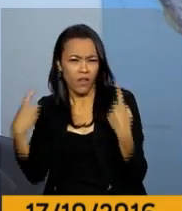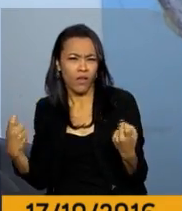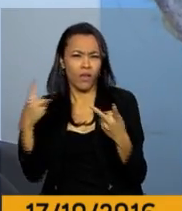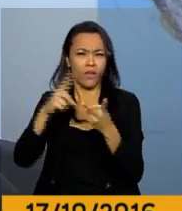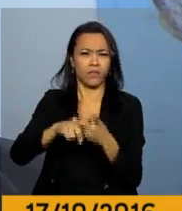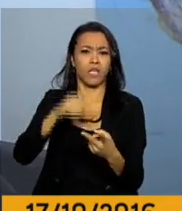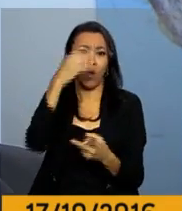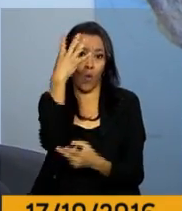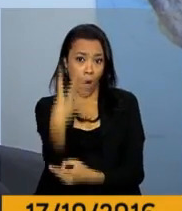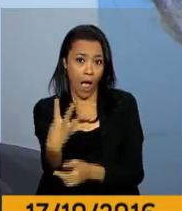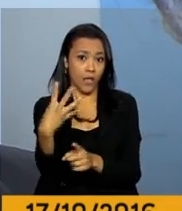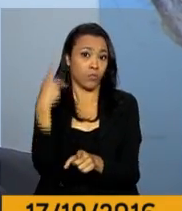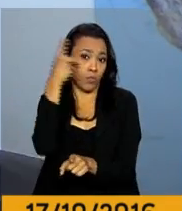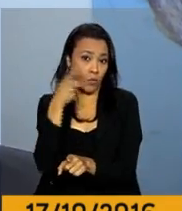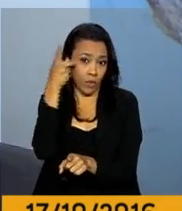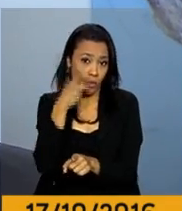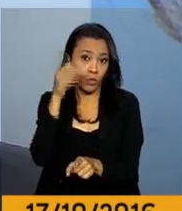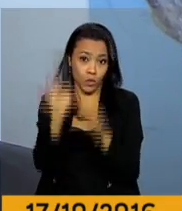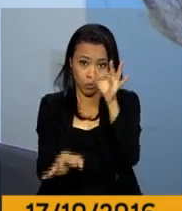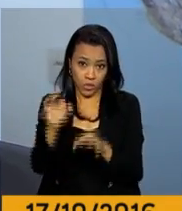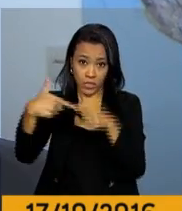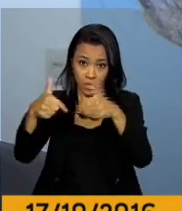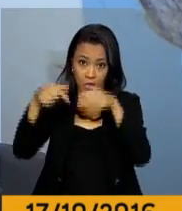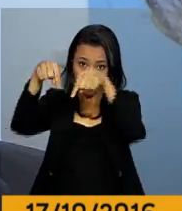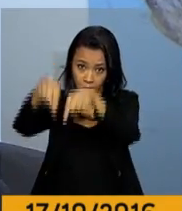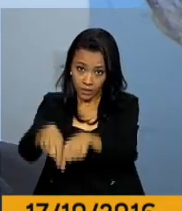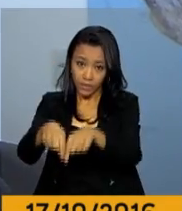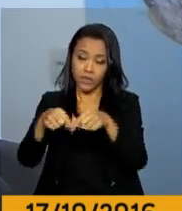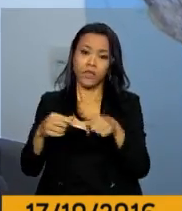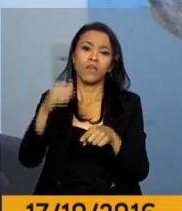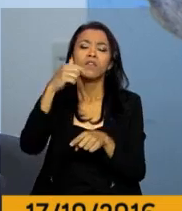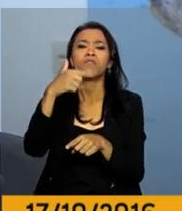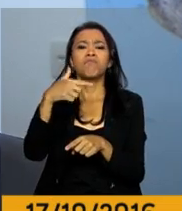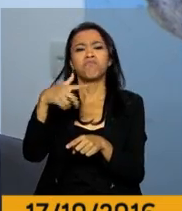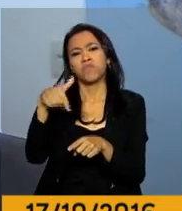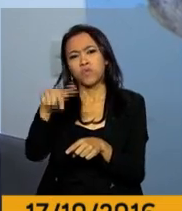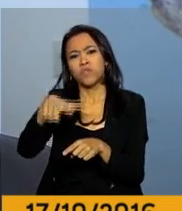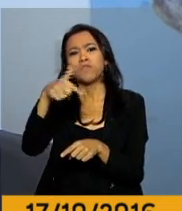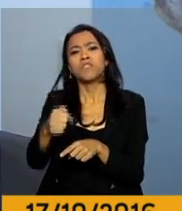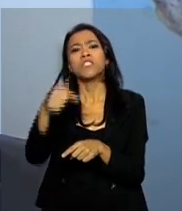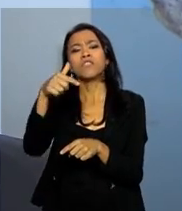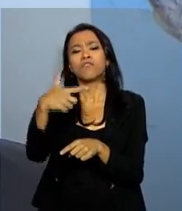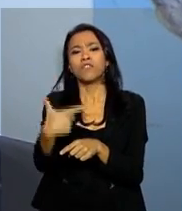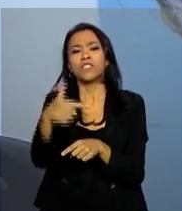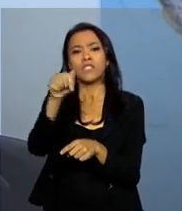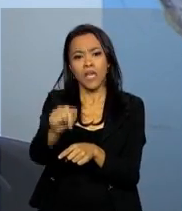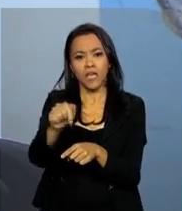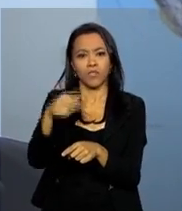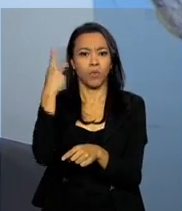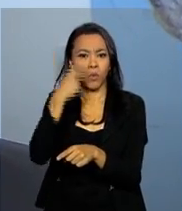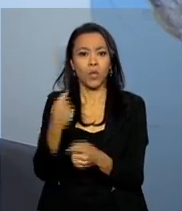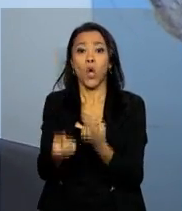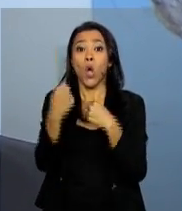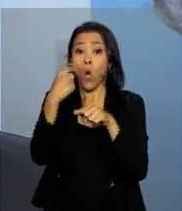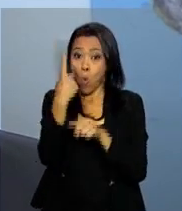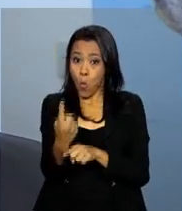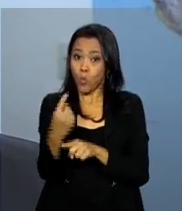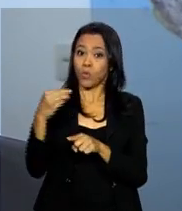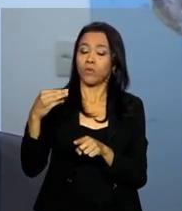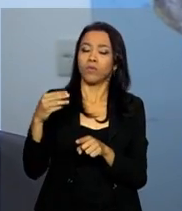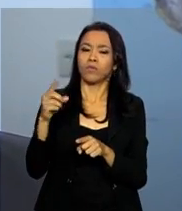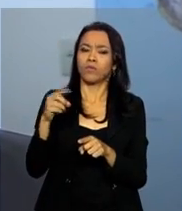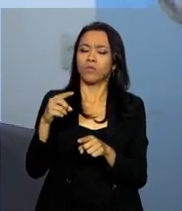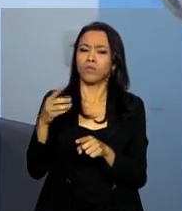procuradores gerais de justiça, indicado pelo colégio dos 27 procuradores, um membro do Ministério Público Federal, indicado